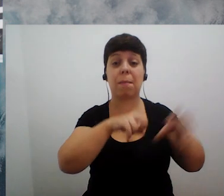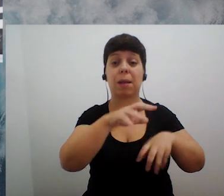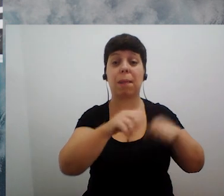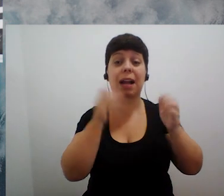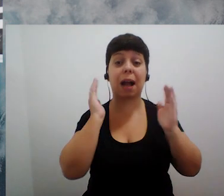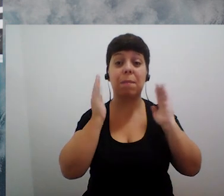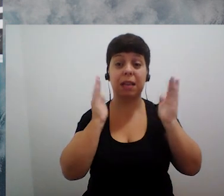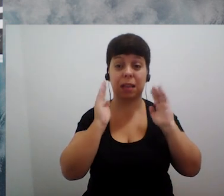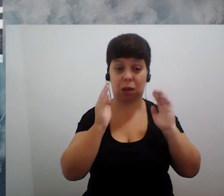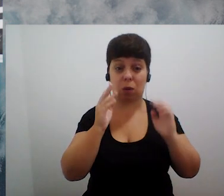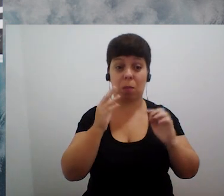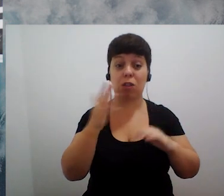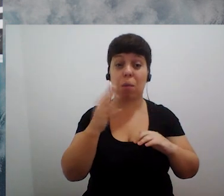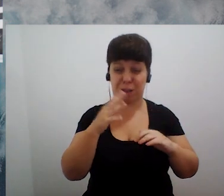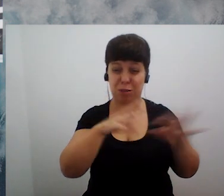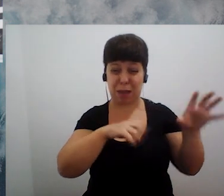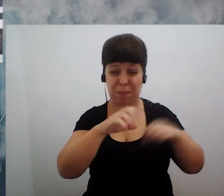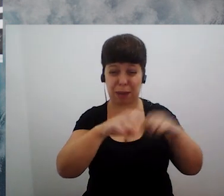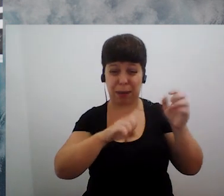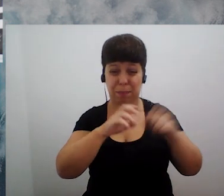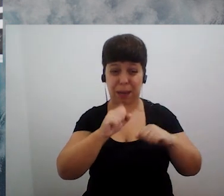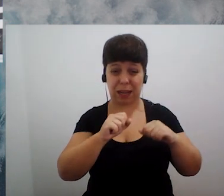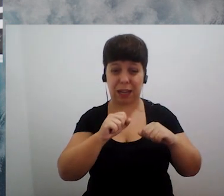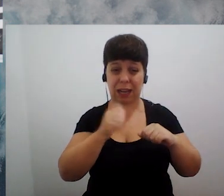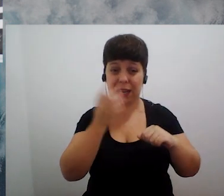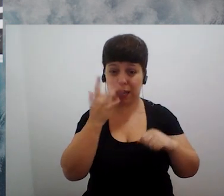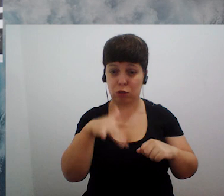retirados daqui de dentro, aproximadamente 200 toneladas por dia.